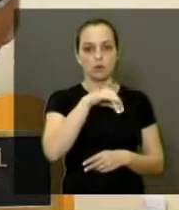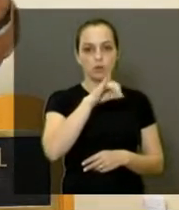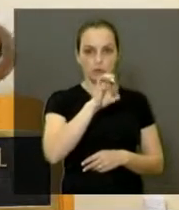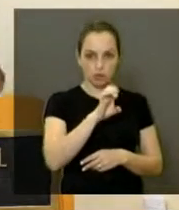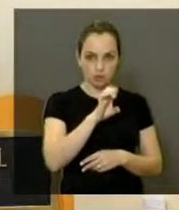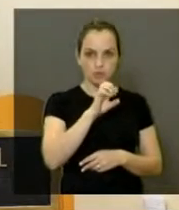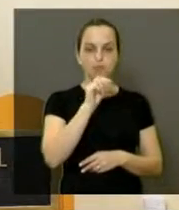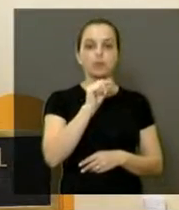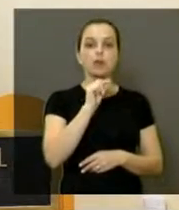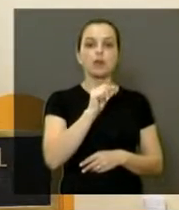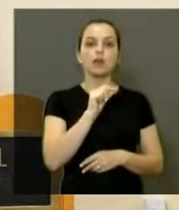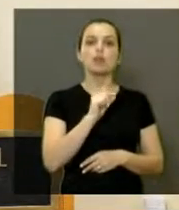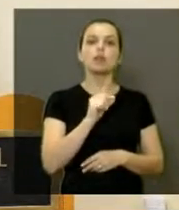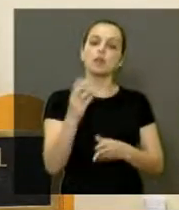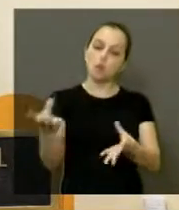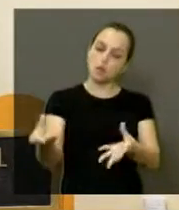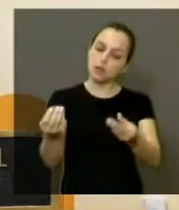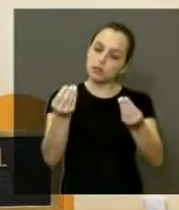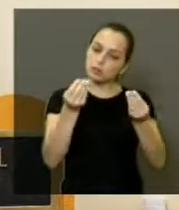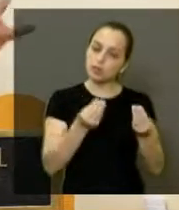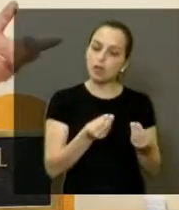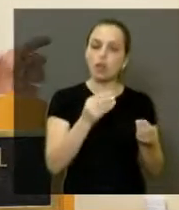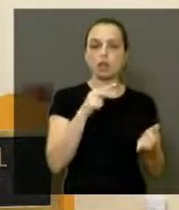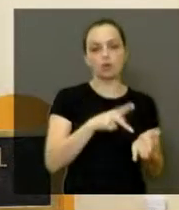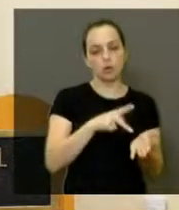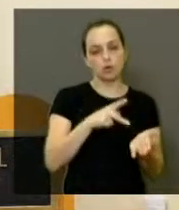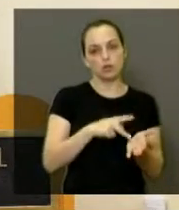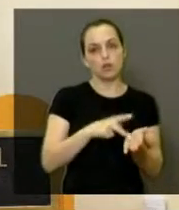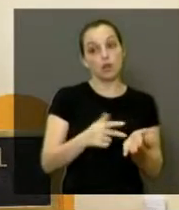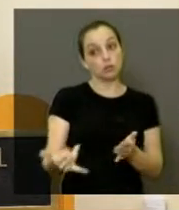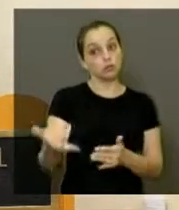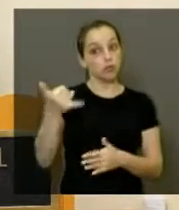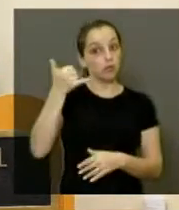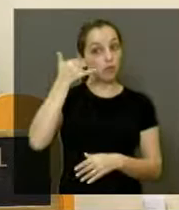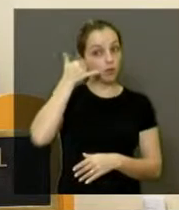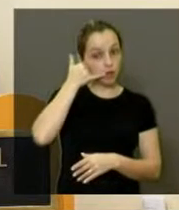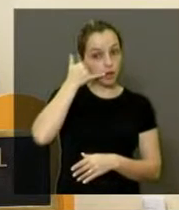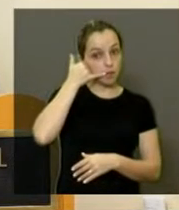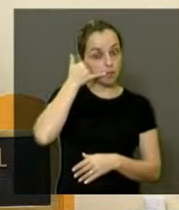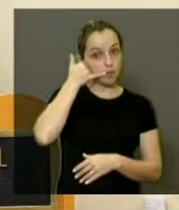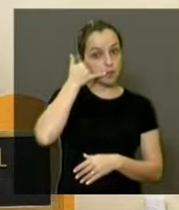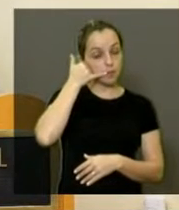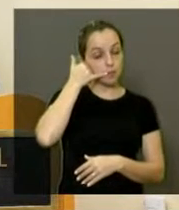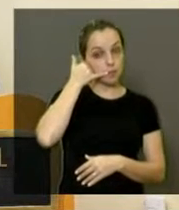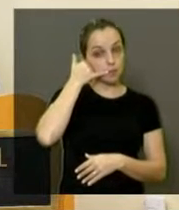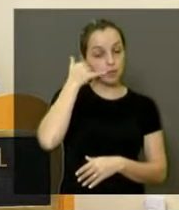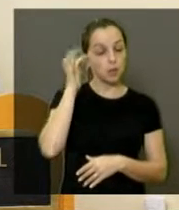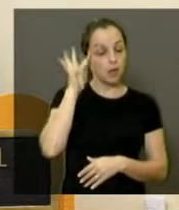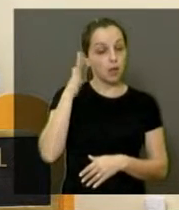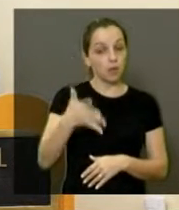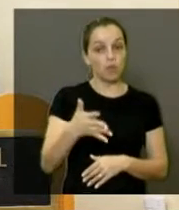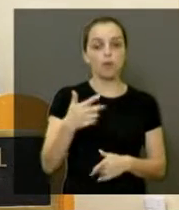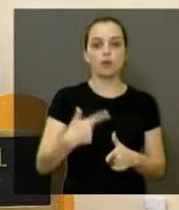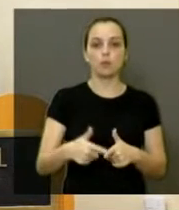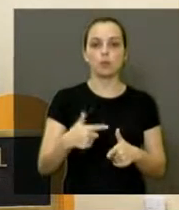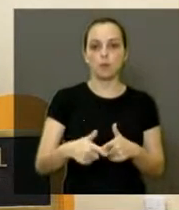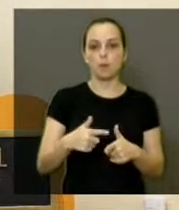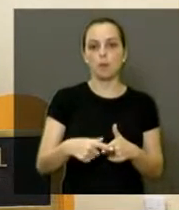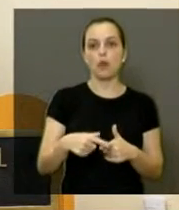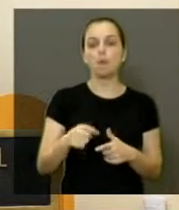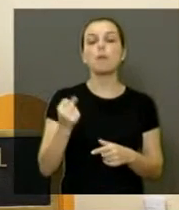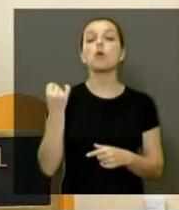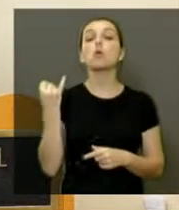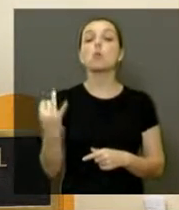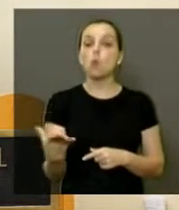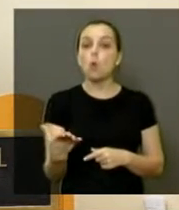tem várias publicações, e eu tenho certeza que basta um telefonema dele para ele resolver essa situação. Quanto por